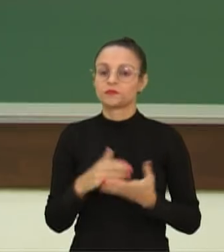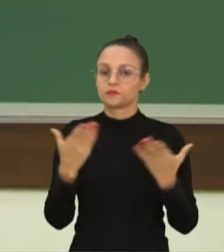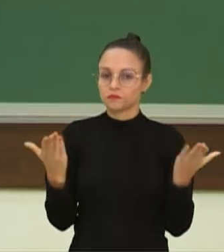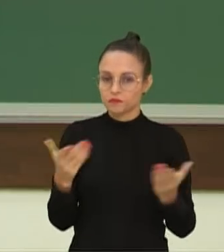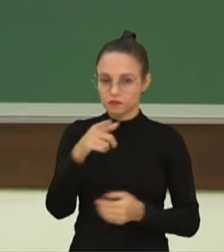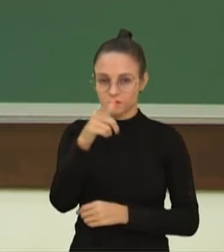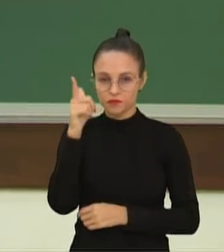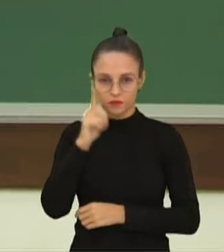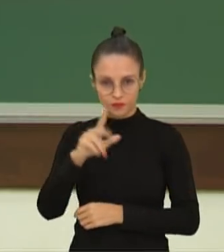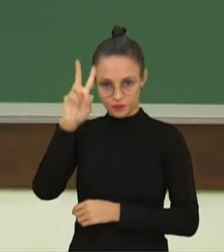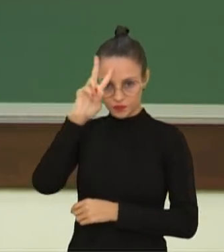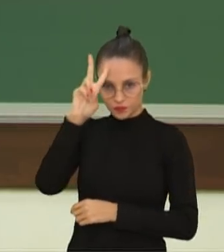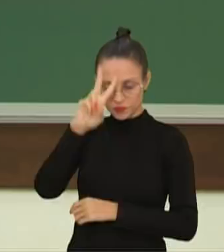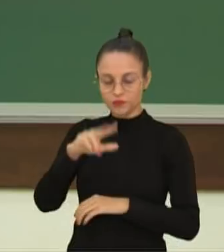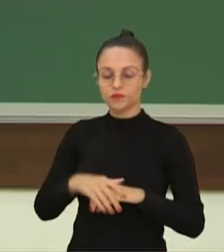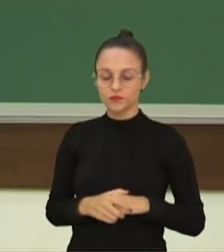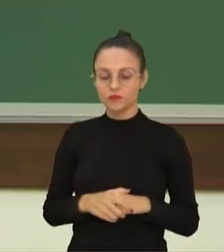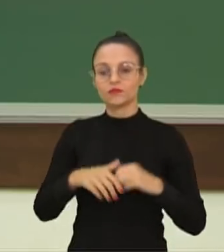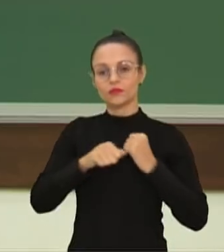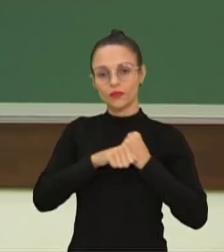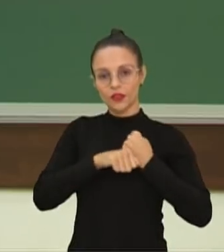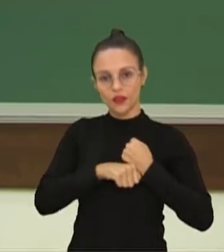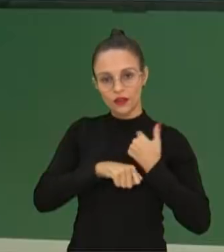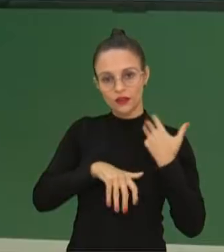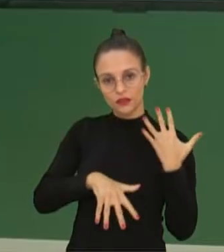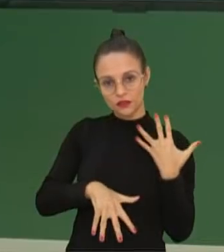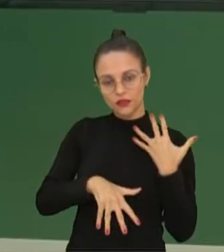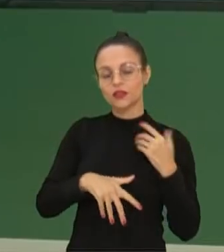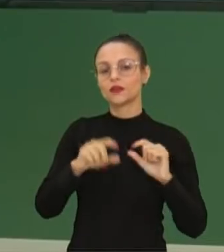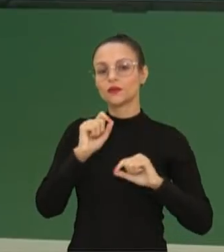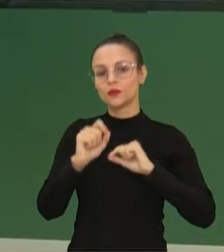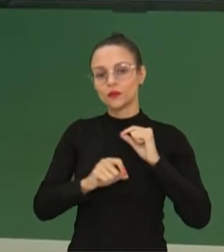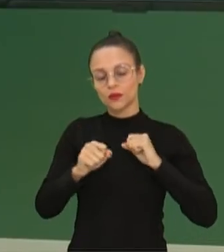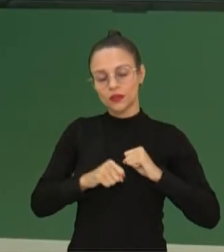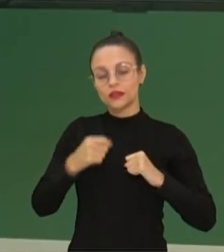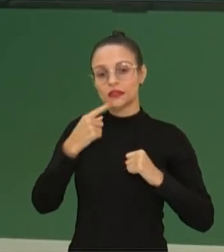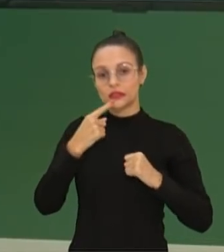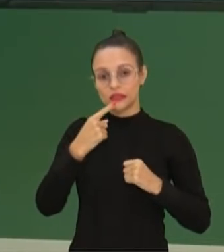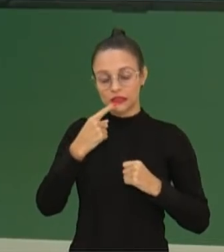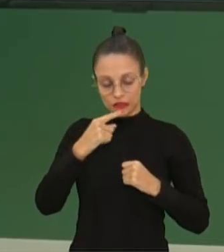Então, conseguiu lembrar? As artérias, elas vão conduzir